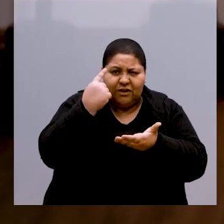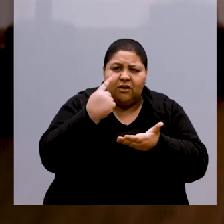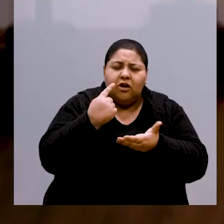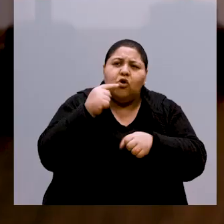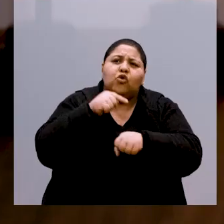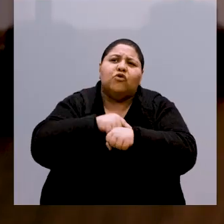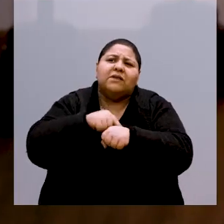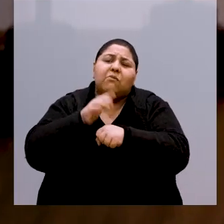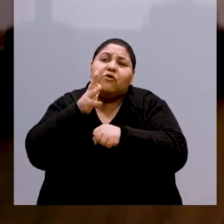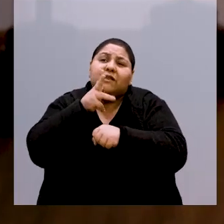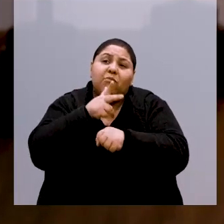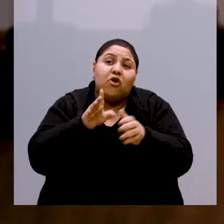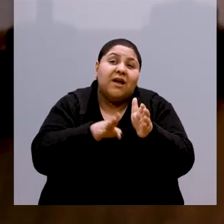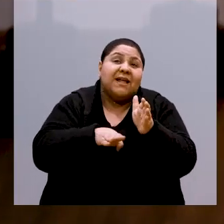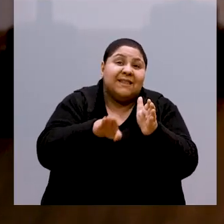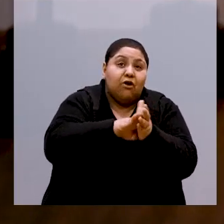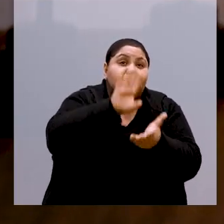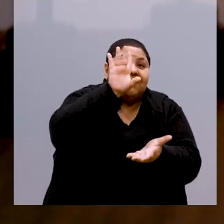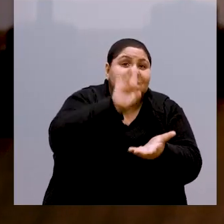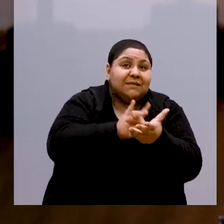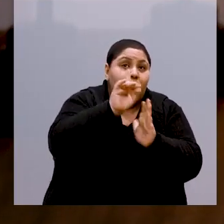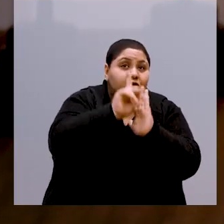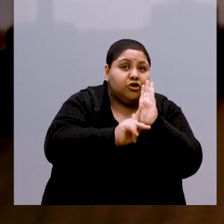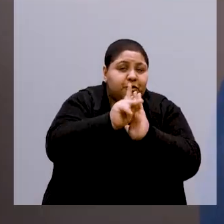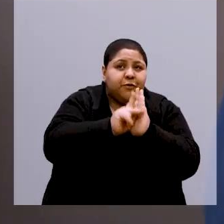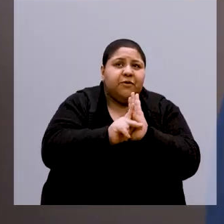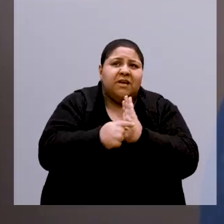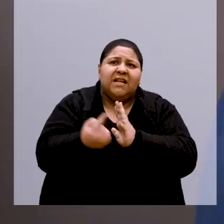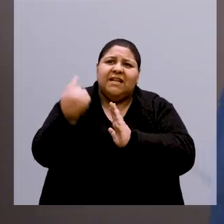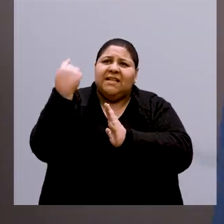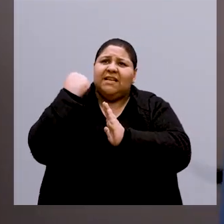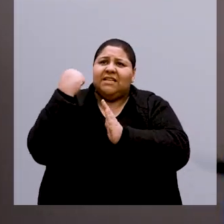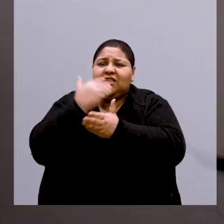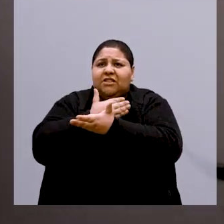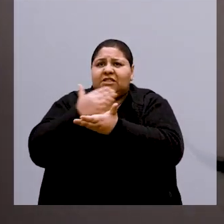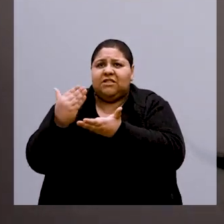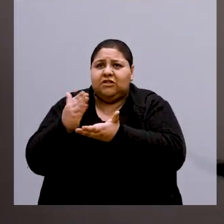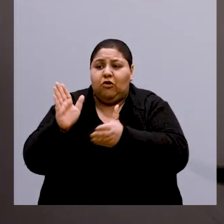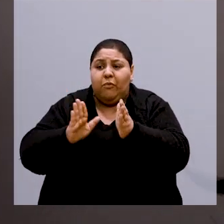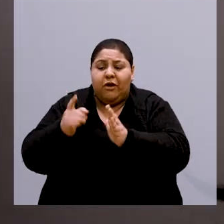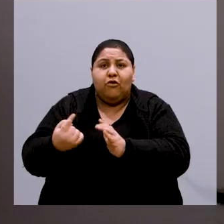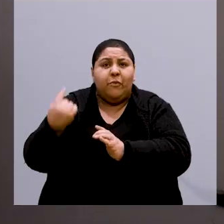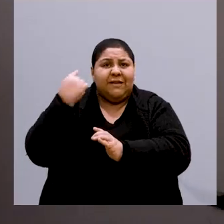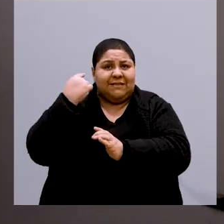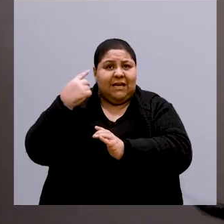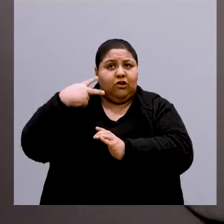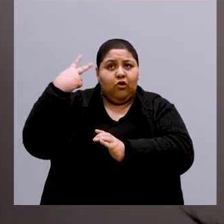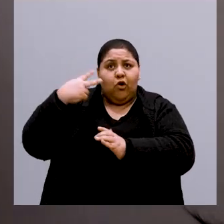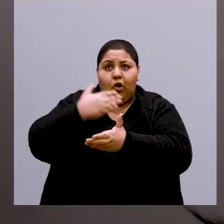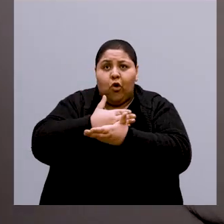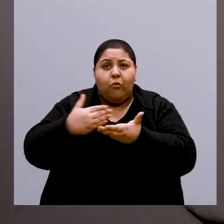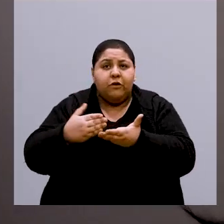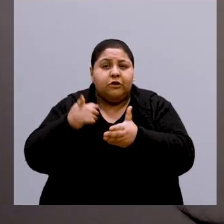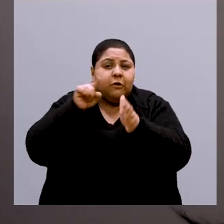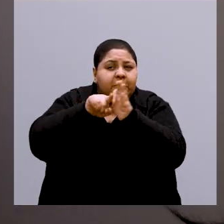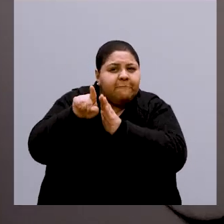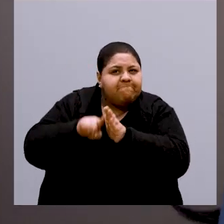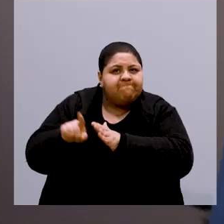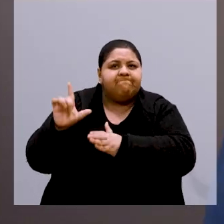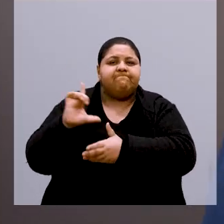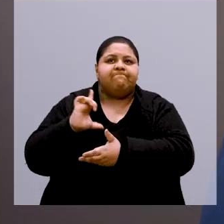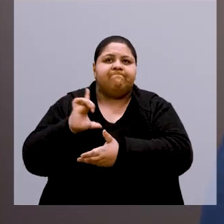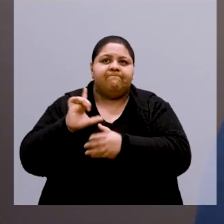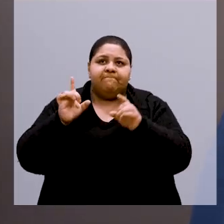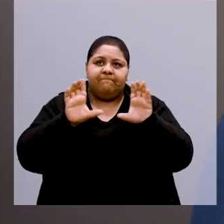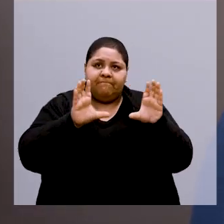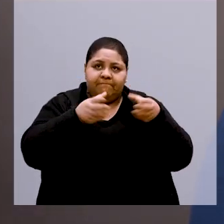a ideia, quanto tempo foi até desenrolar o projeto? Para mim, Cris, desde que eu assumi a legislatura passada, a gente já começou a investir sobre isso,